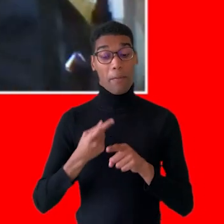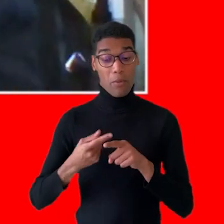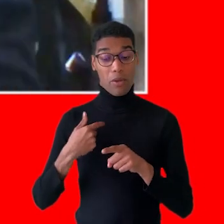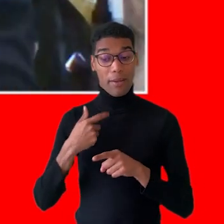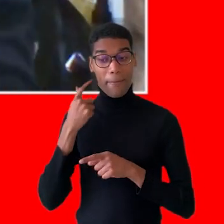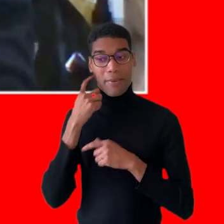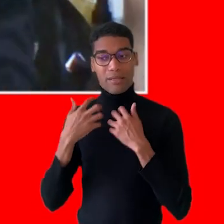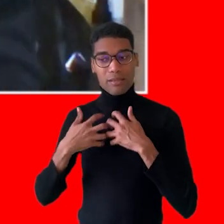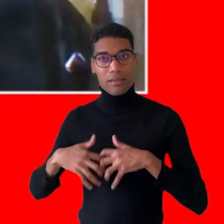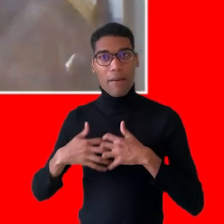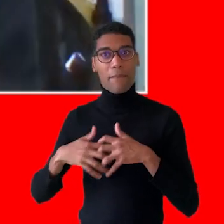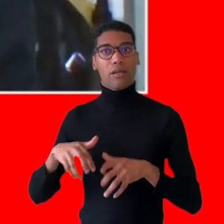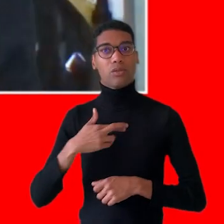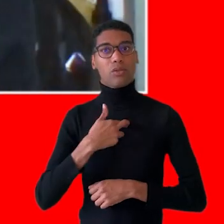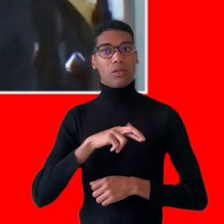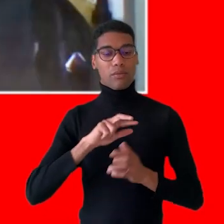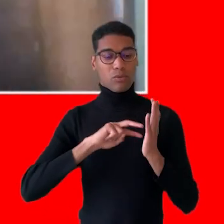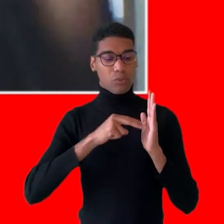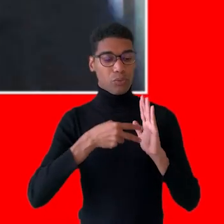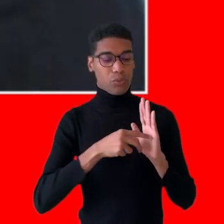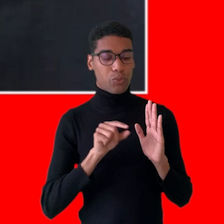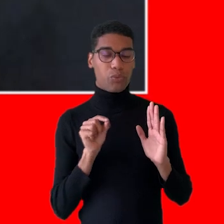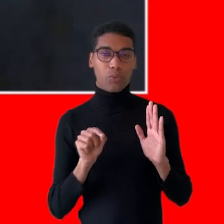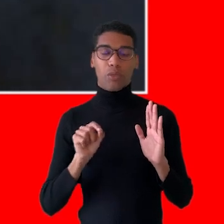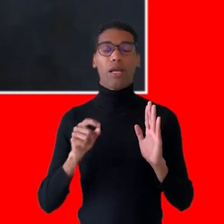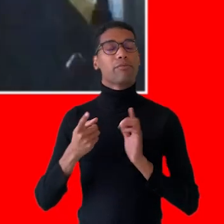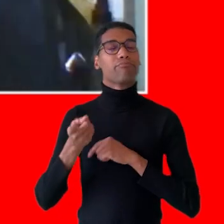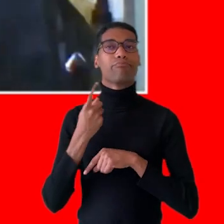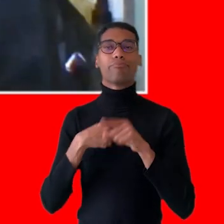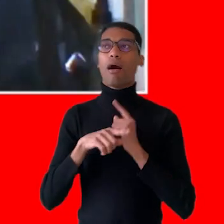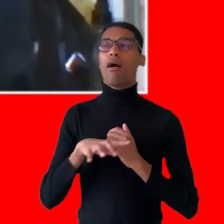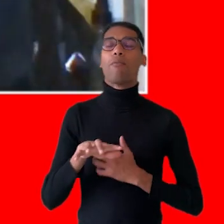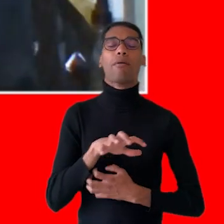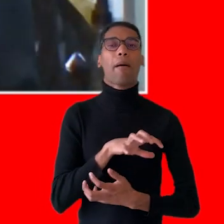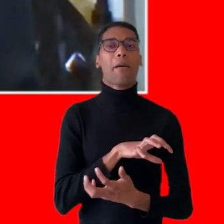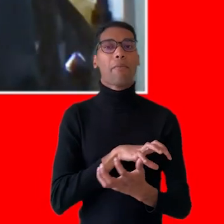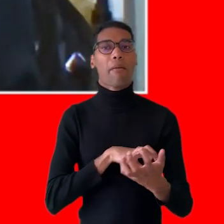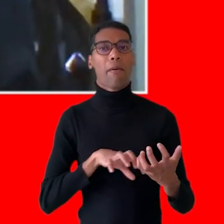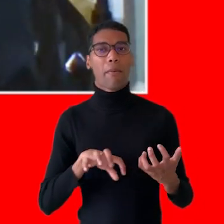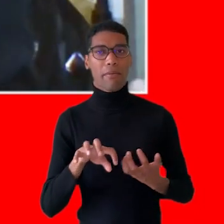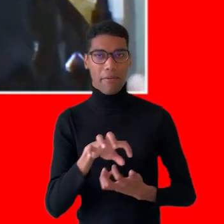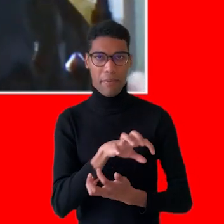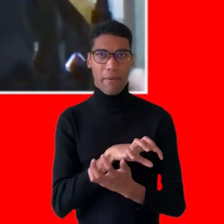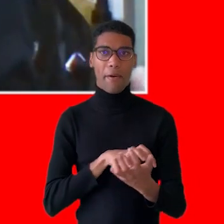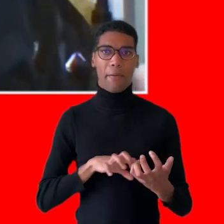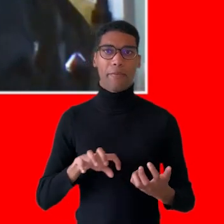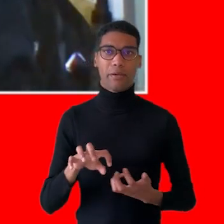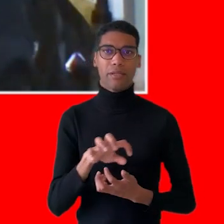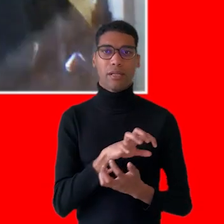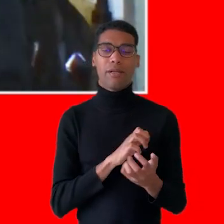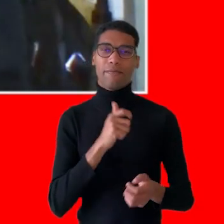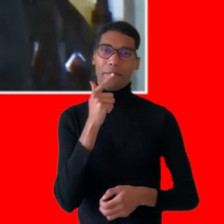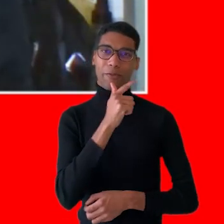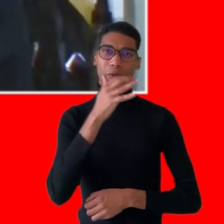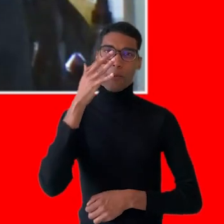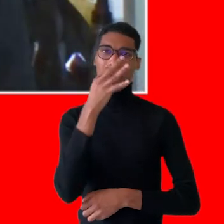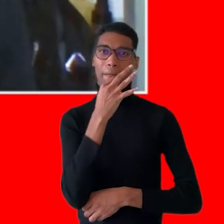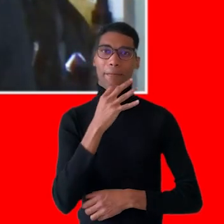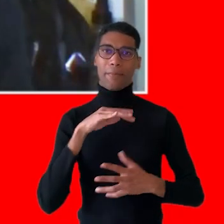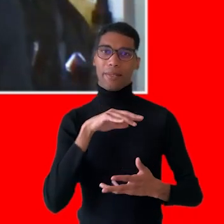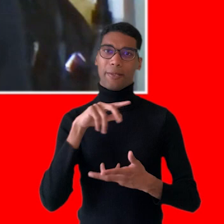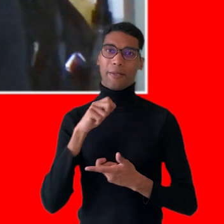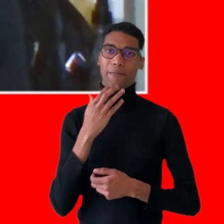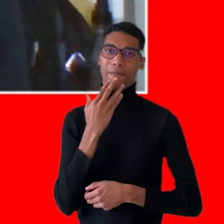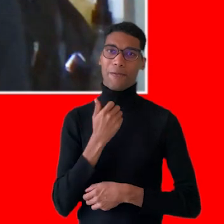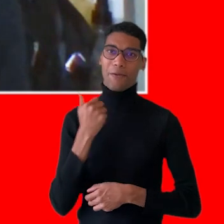o pensamento religioso significou uma espécie de uma revolução da compreensão do